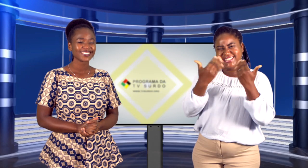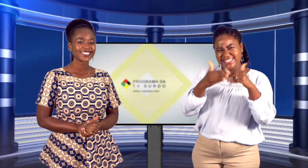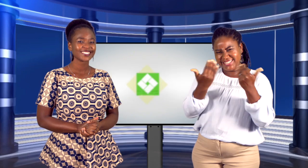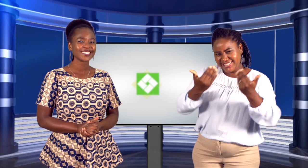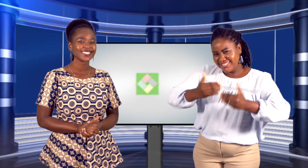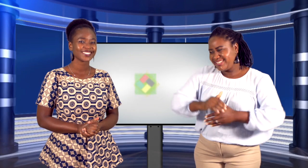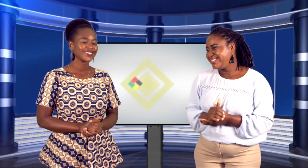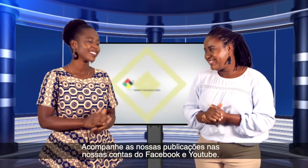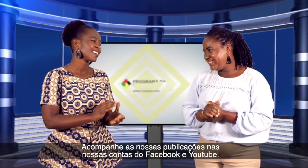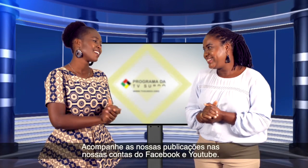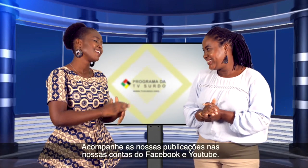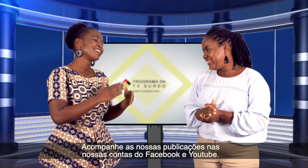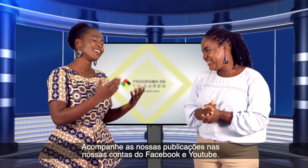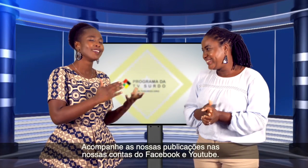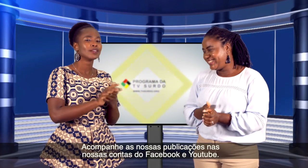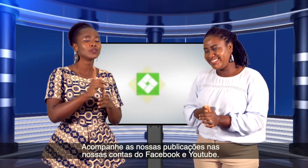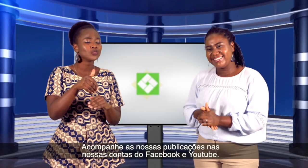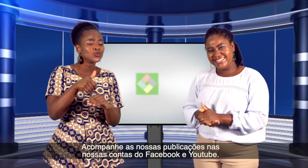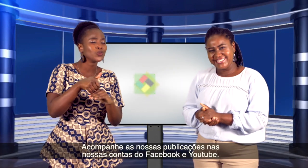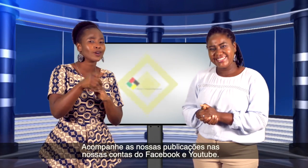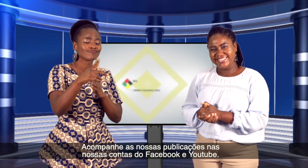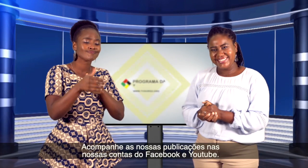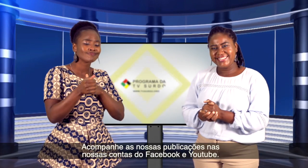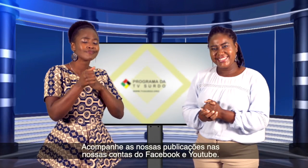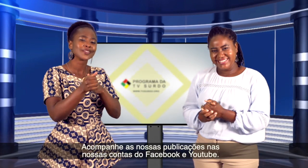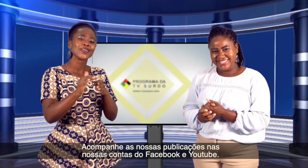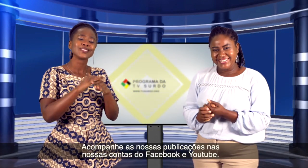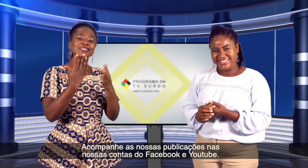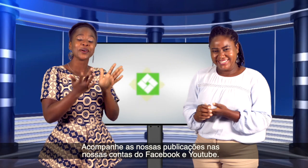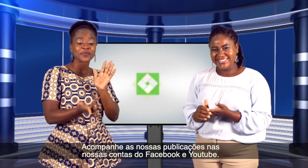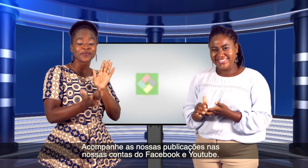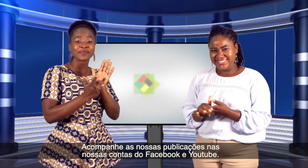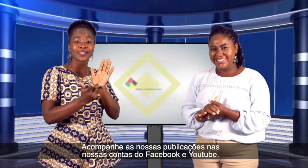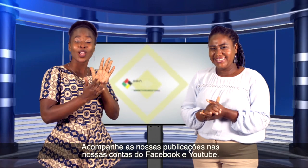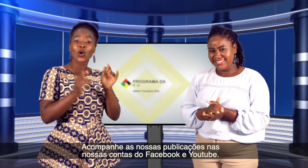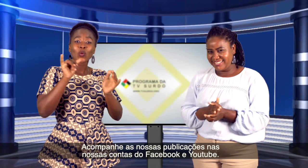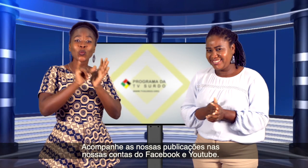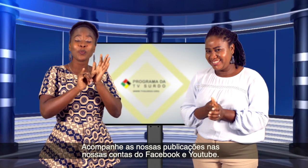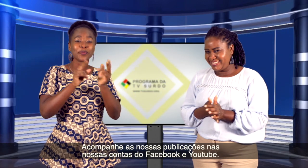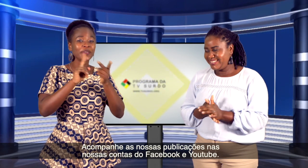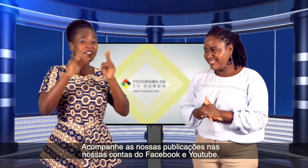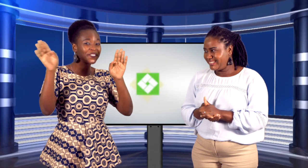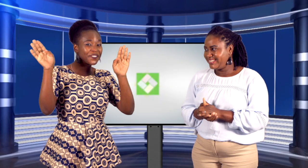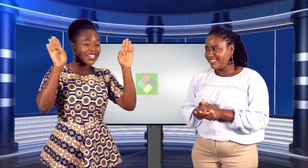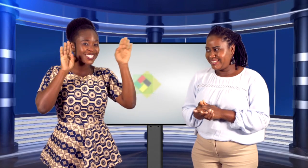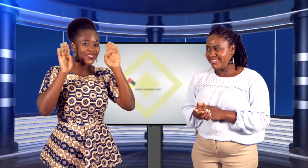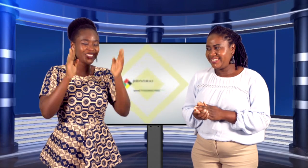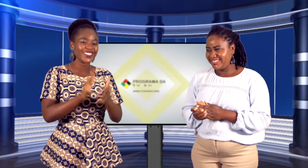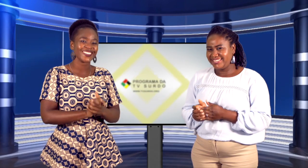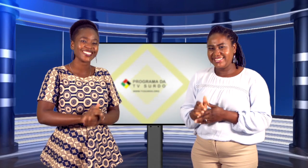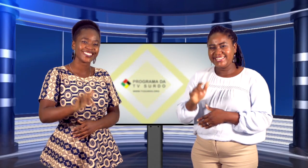7 dias. Acompanhe as nossas publicações nas nossas contas do Facebook e YouTube.